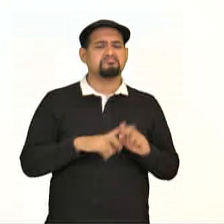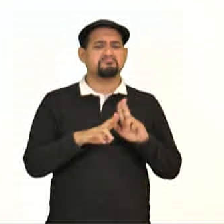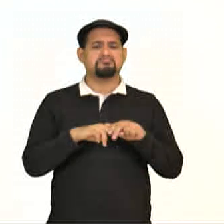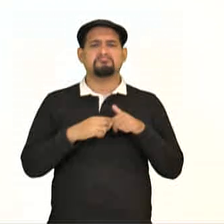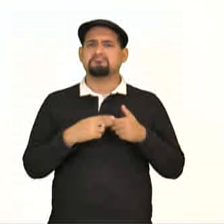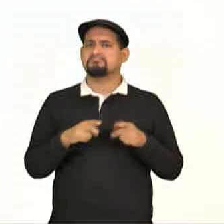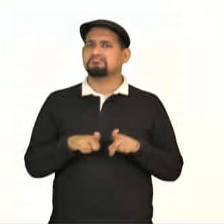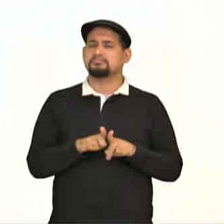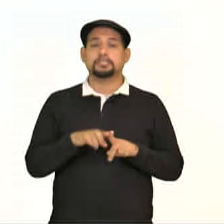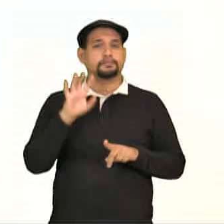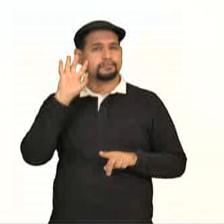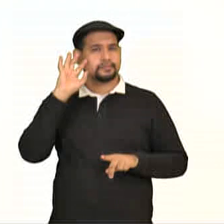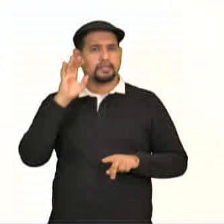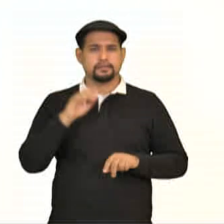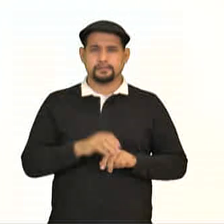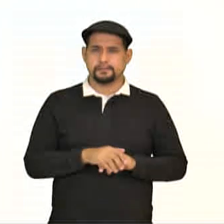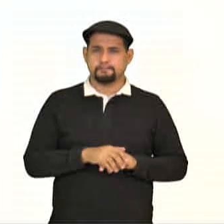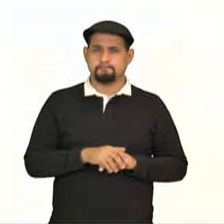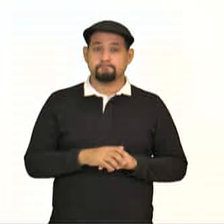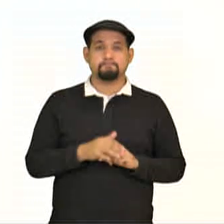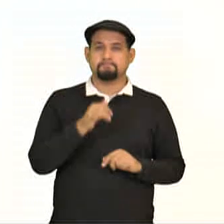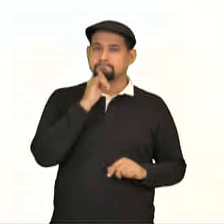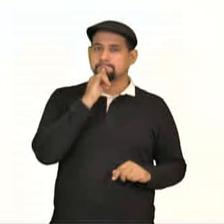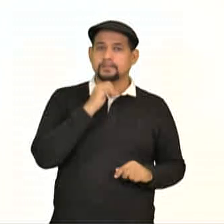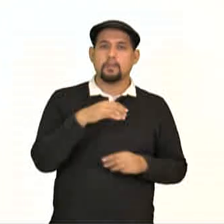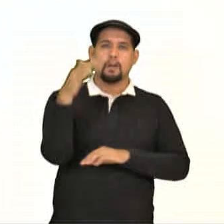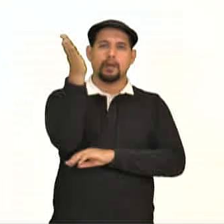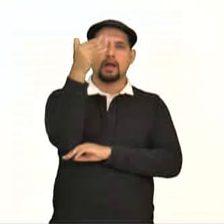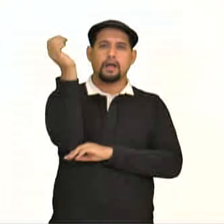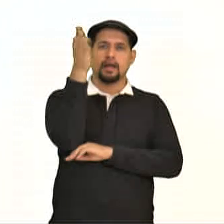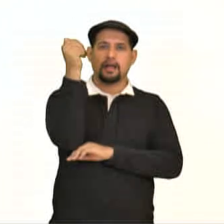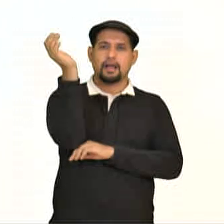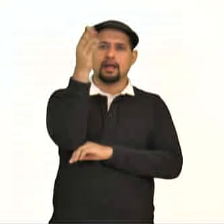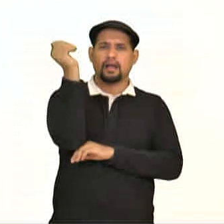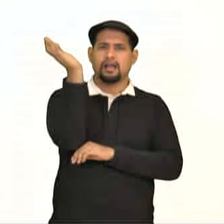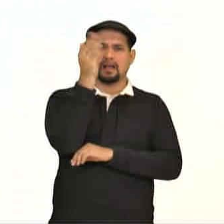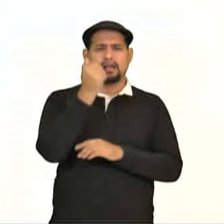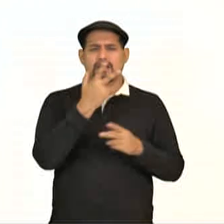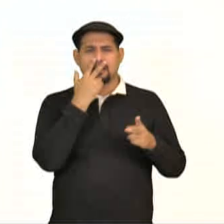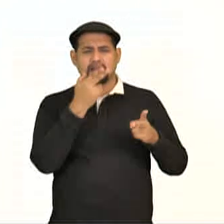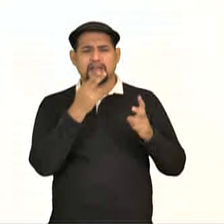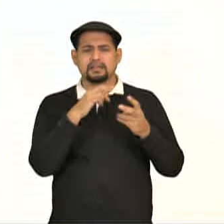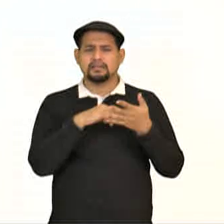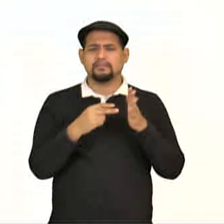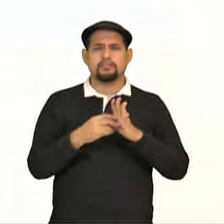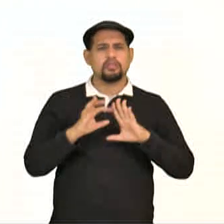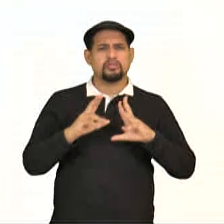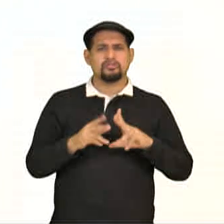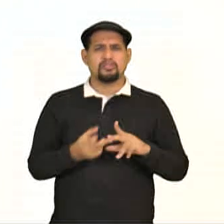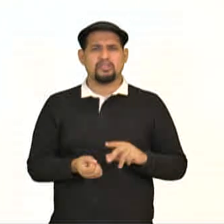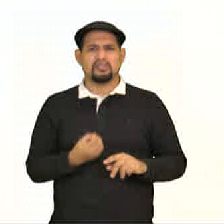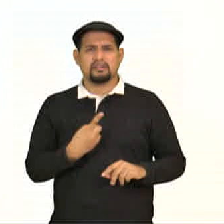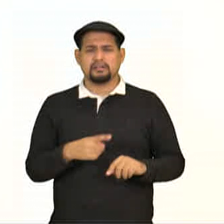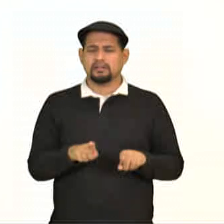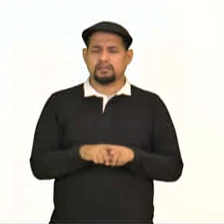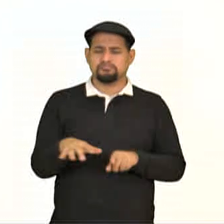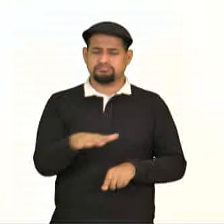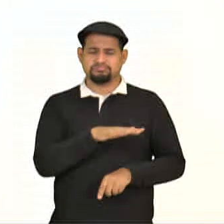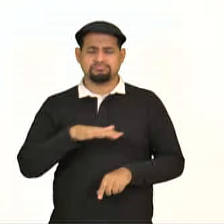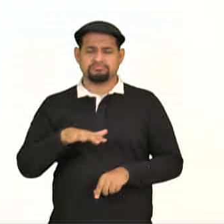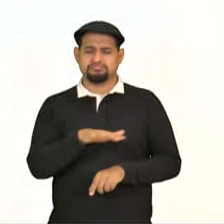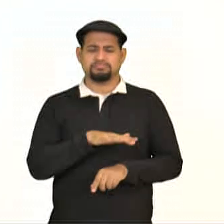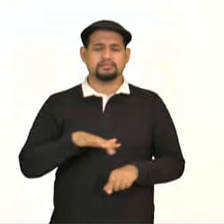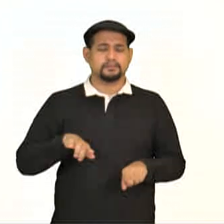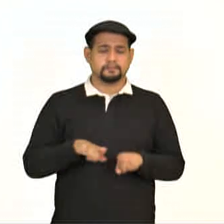mecanismo insólito, quando lhe acenavam uma bandeira, parecia sintetizar toda a estranheza daquele ambiente em